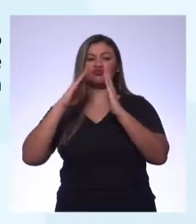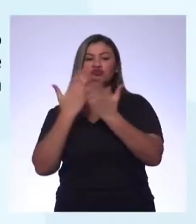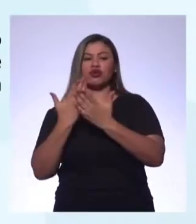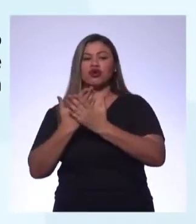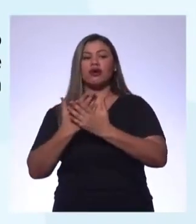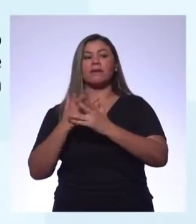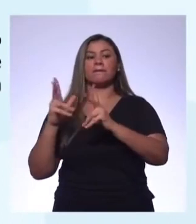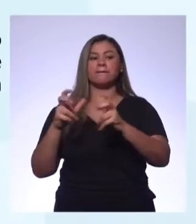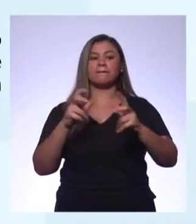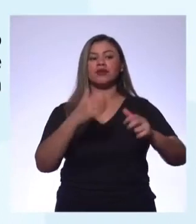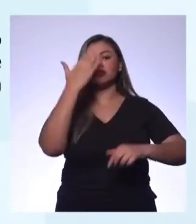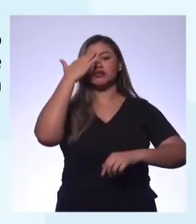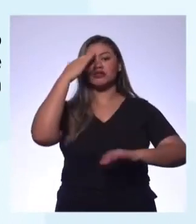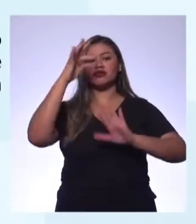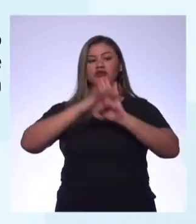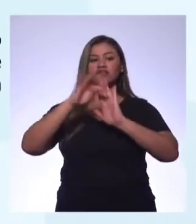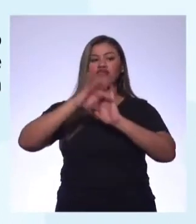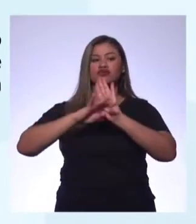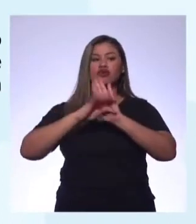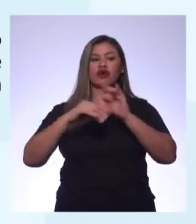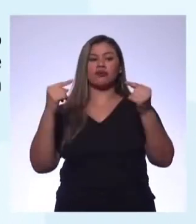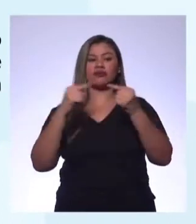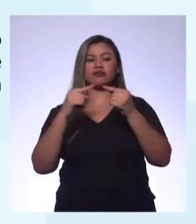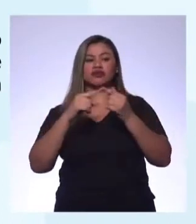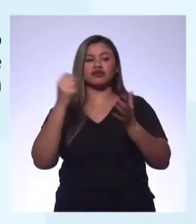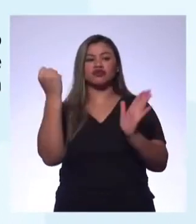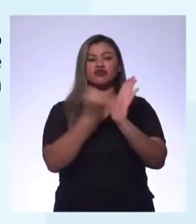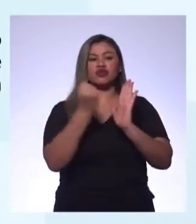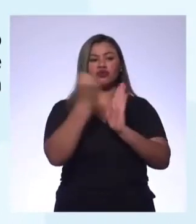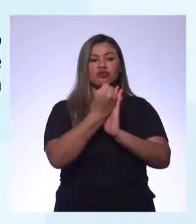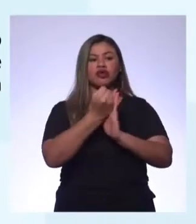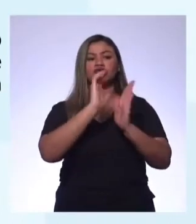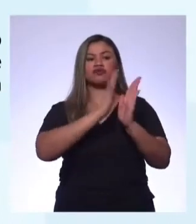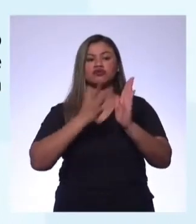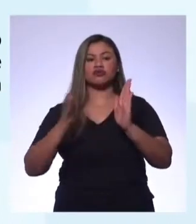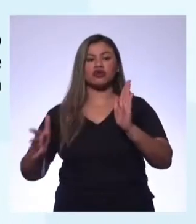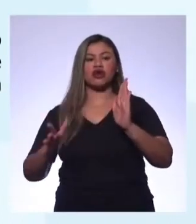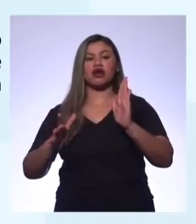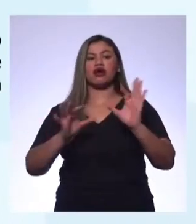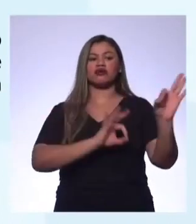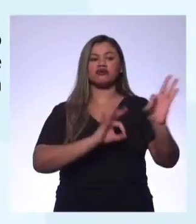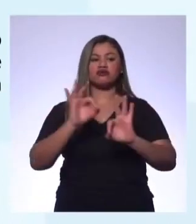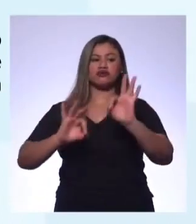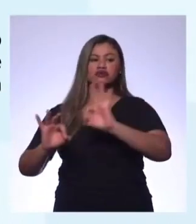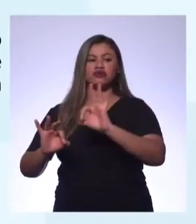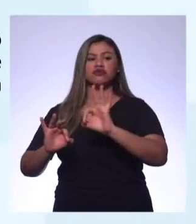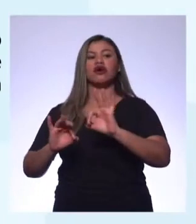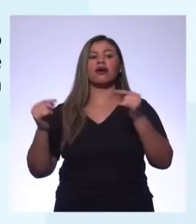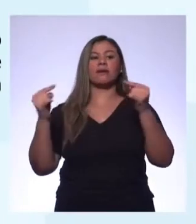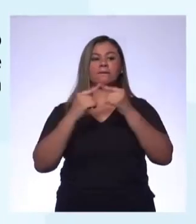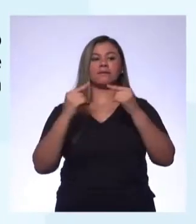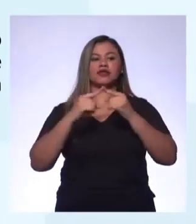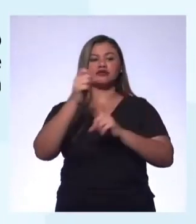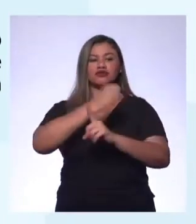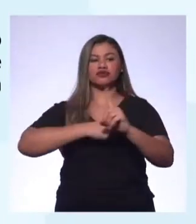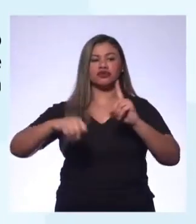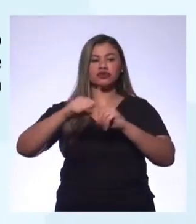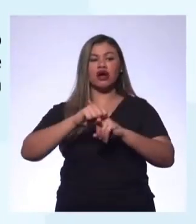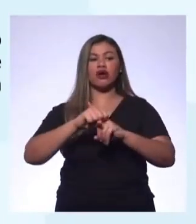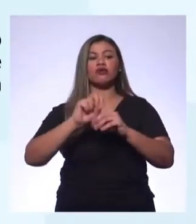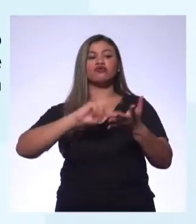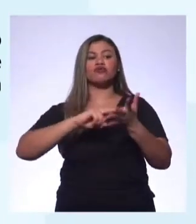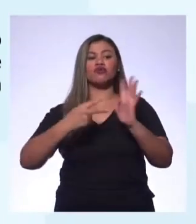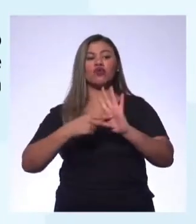e compreender um texto normativo enquanto documento organizador, regulador e controlador da vida em sociedade, ou